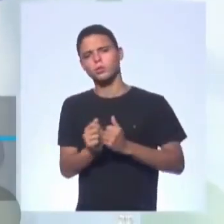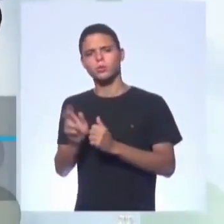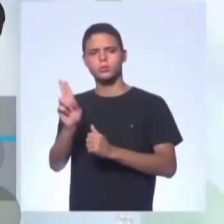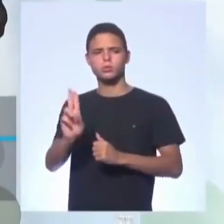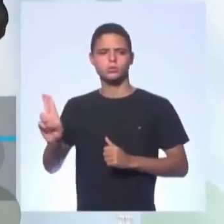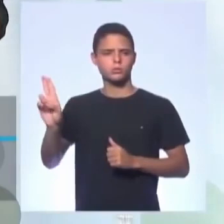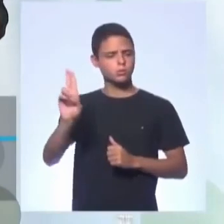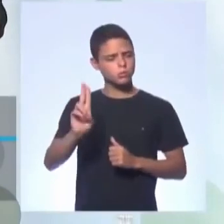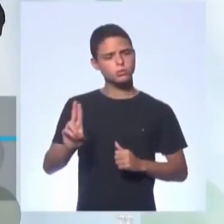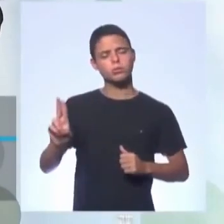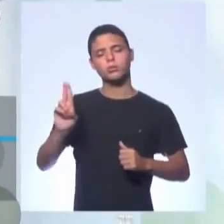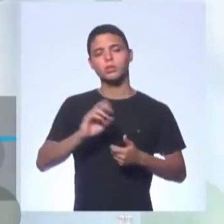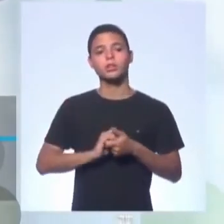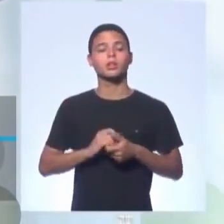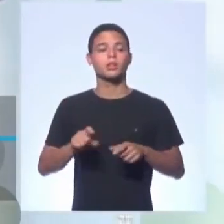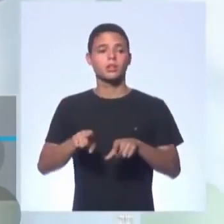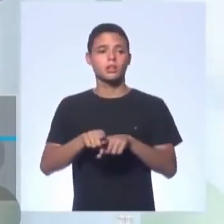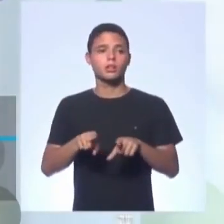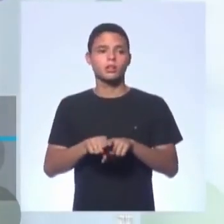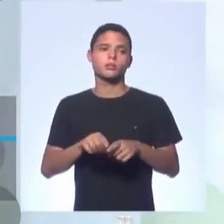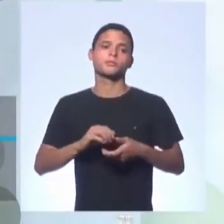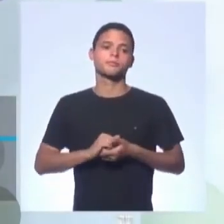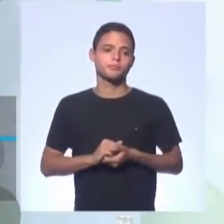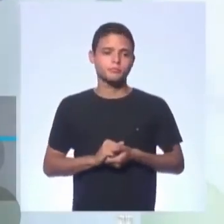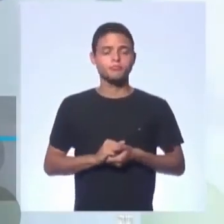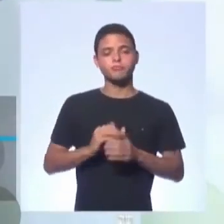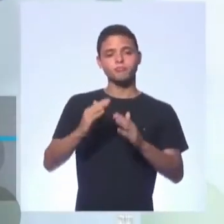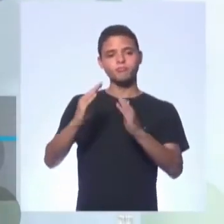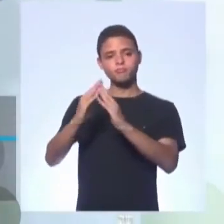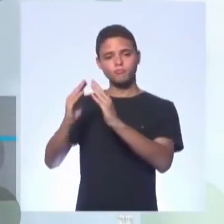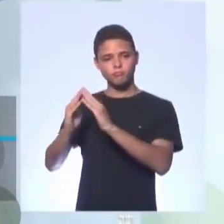viu aí a questão da população, a questão das